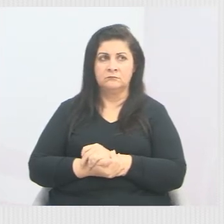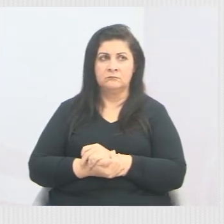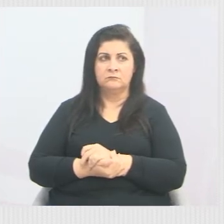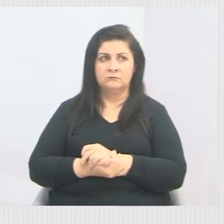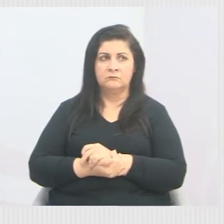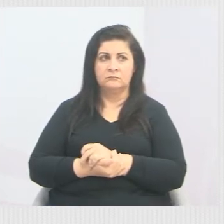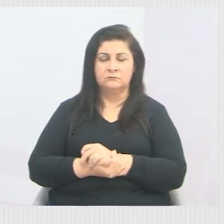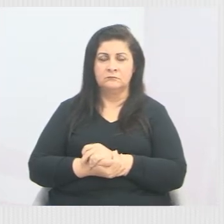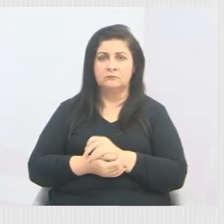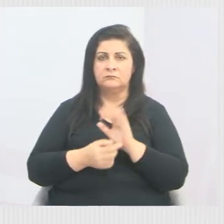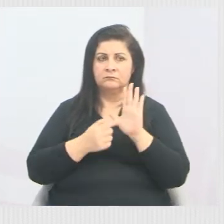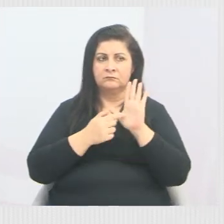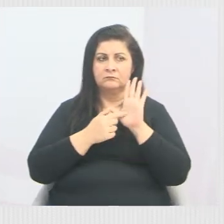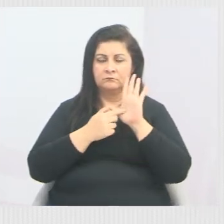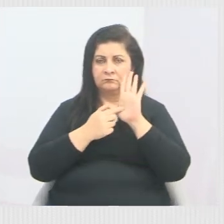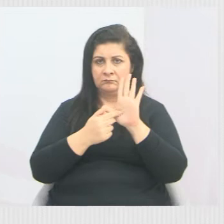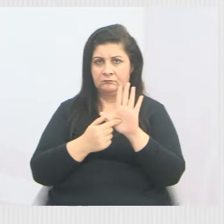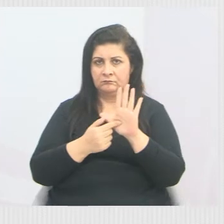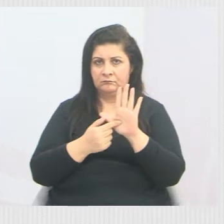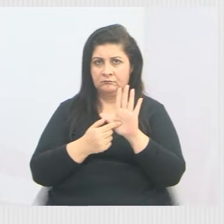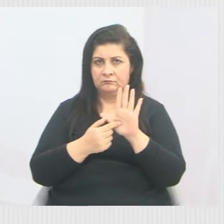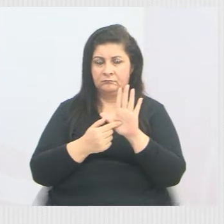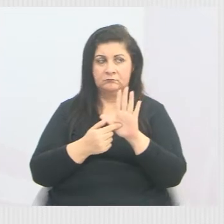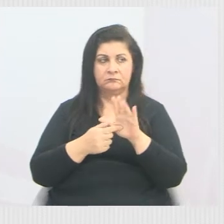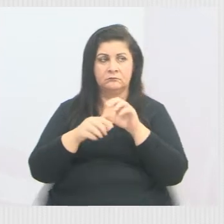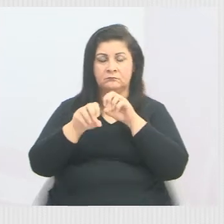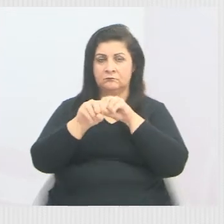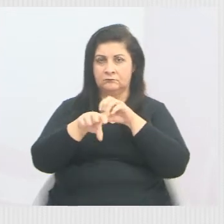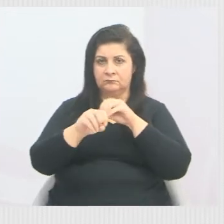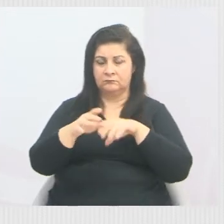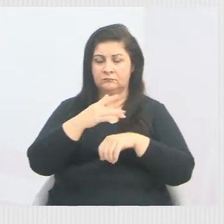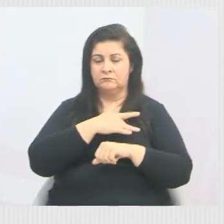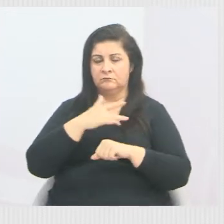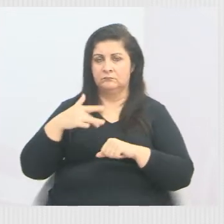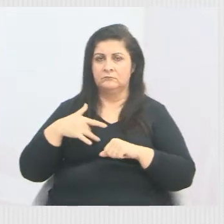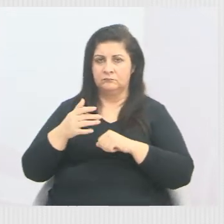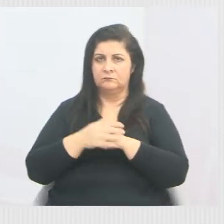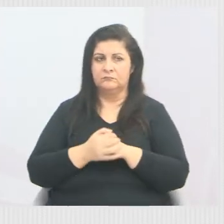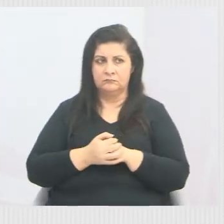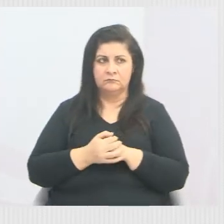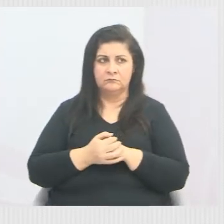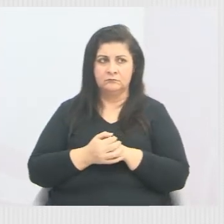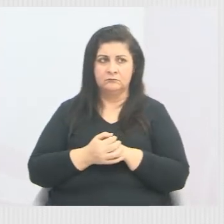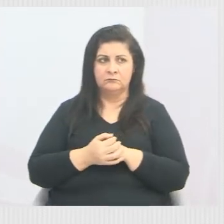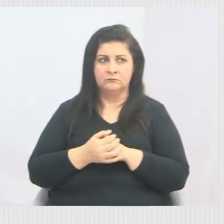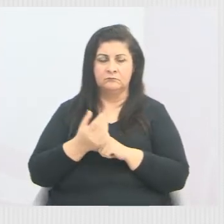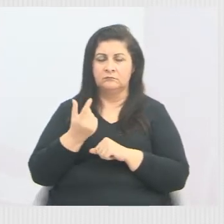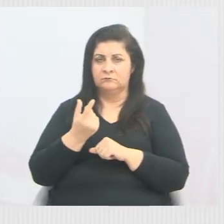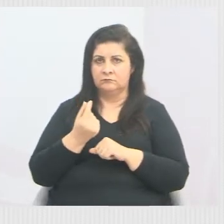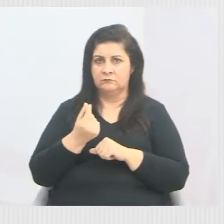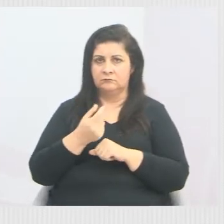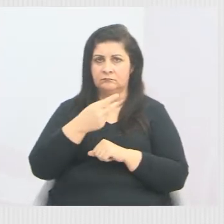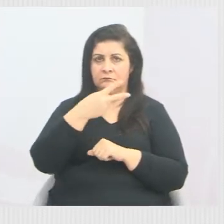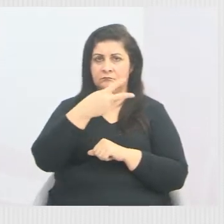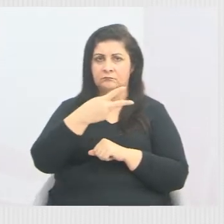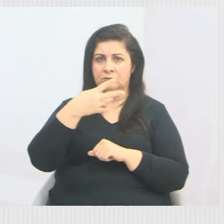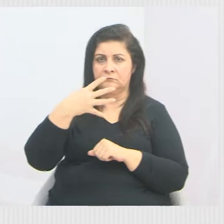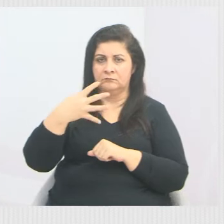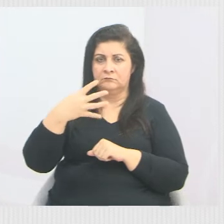o quadro de aplicação do ensino e da saúde. Receitas e impostos e transferências,